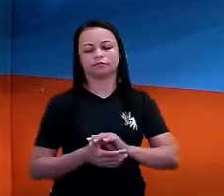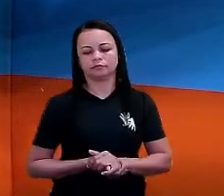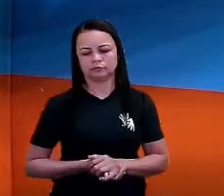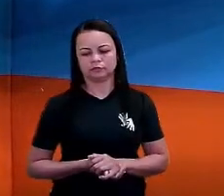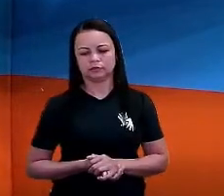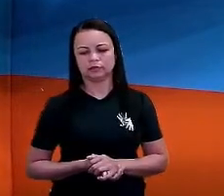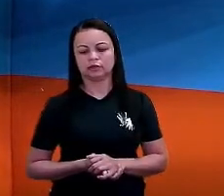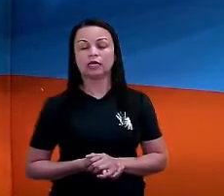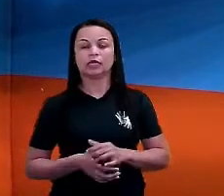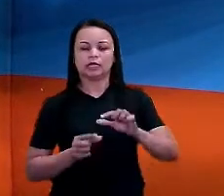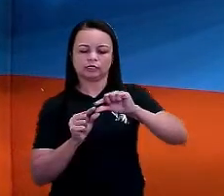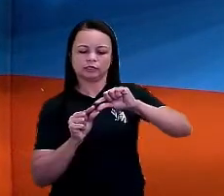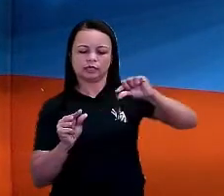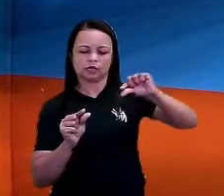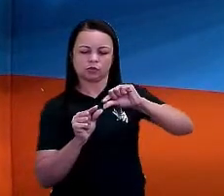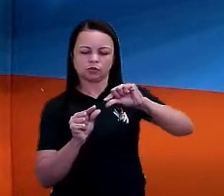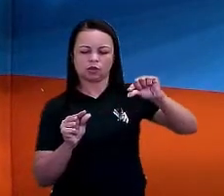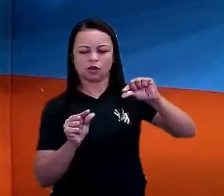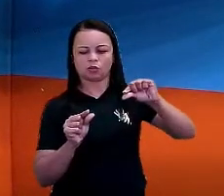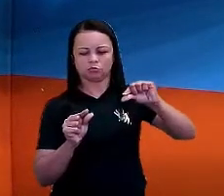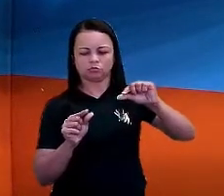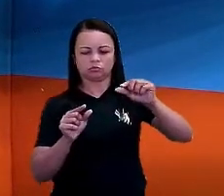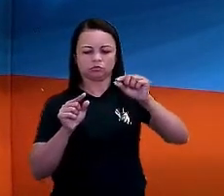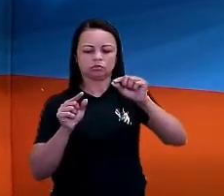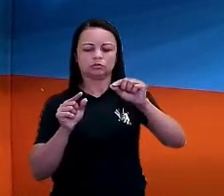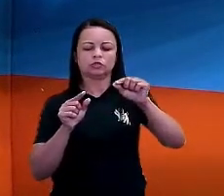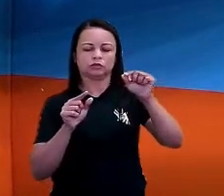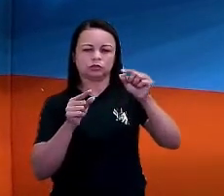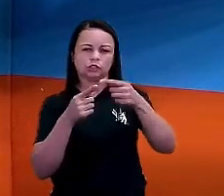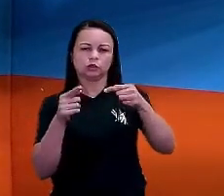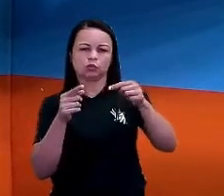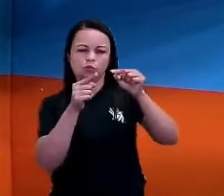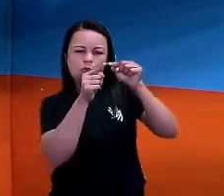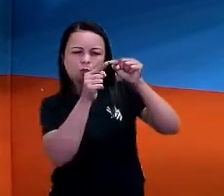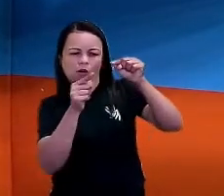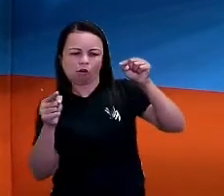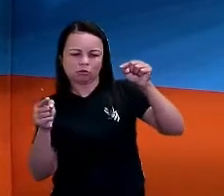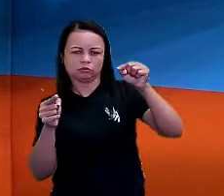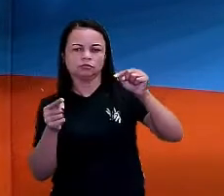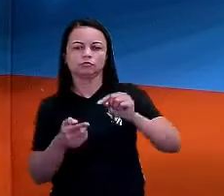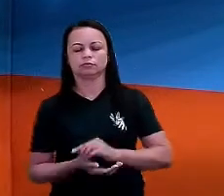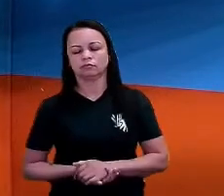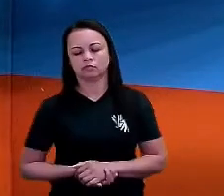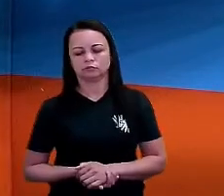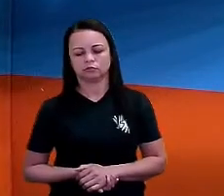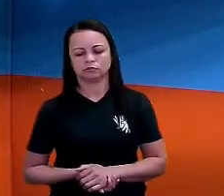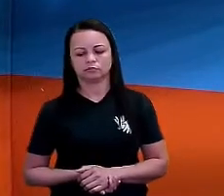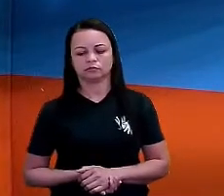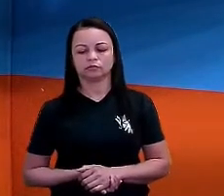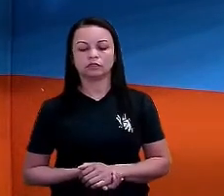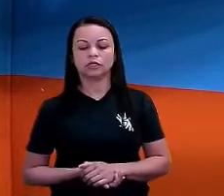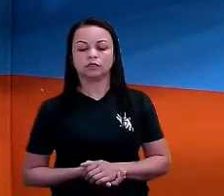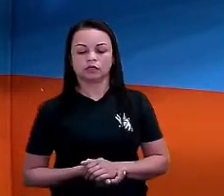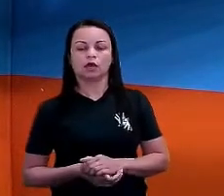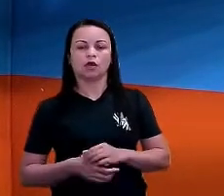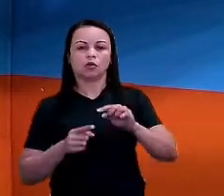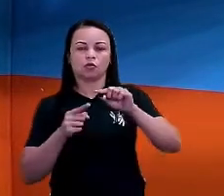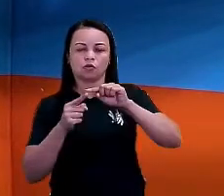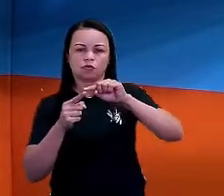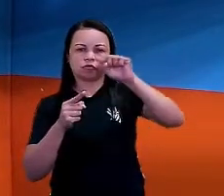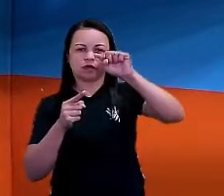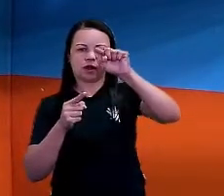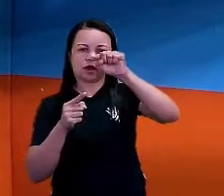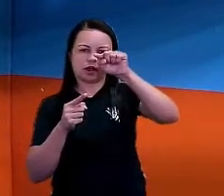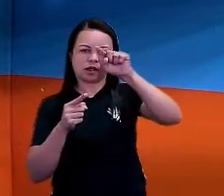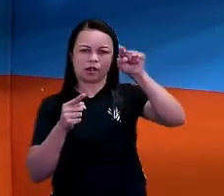a diagonal. Isso aqui tem diagonal, né, que ele faz a ligação aqui, ó, de um ponto a outro, tá? Então, os vértices constituem o ponto de